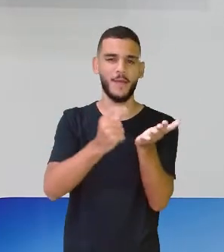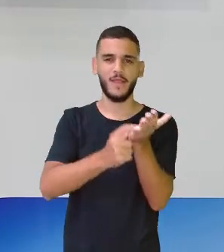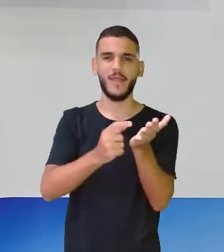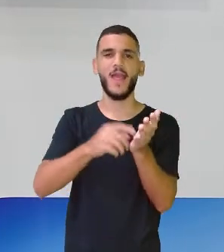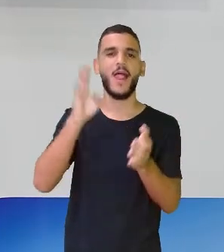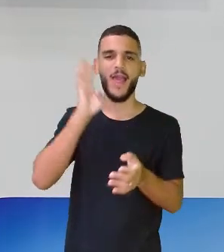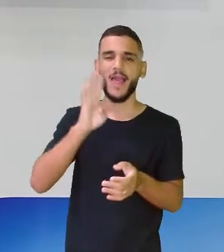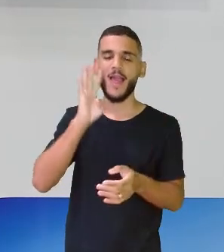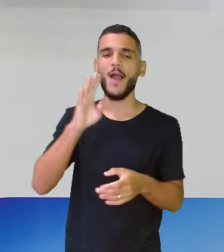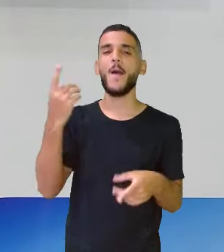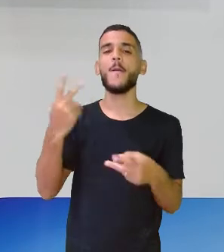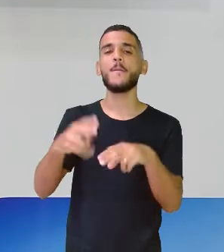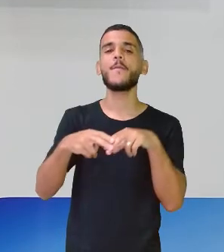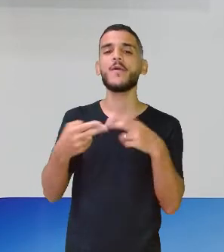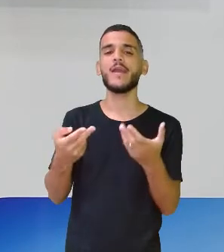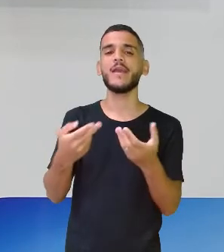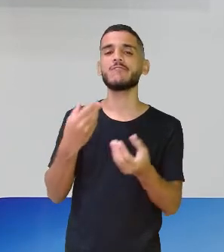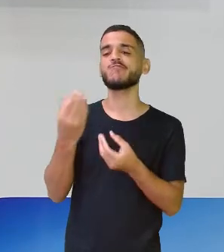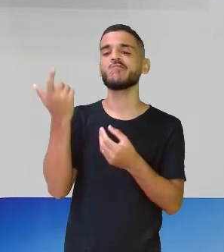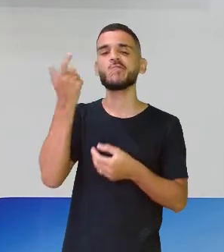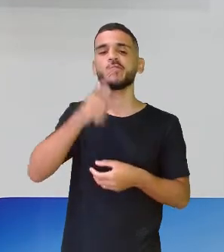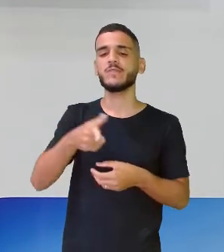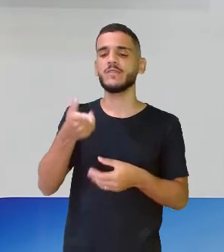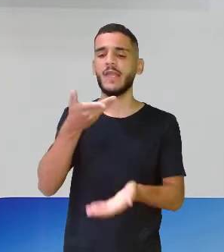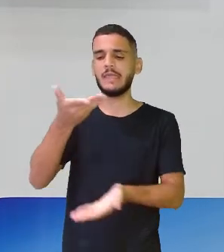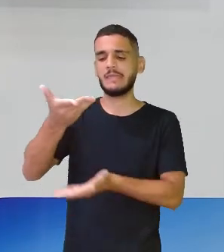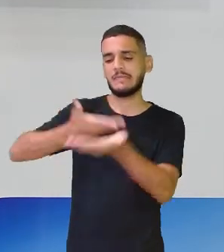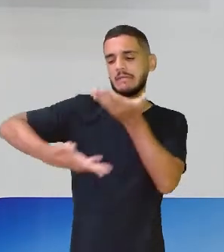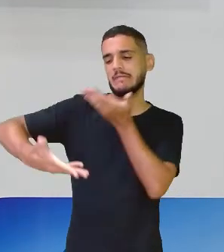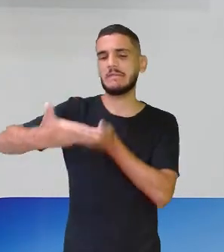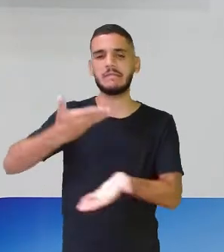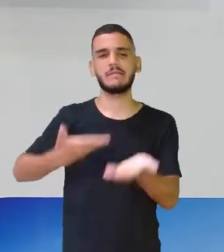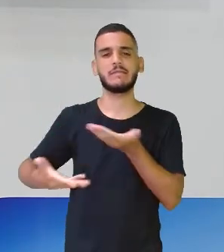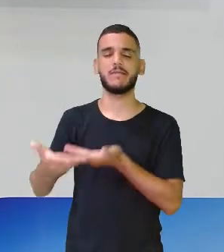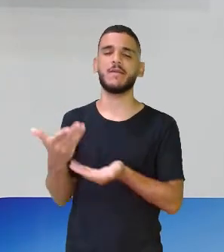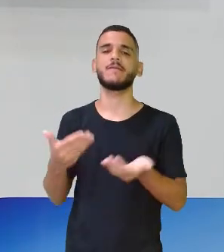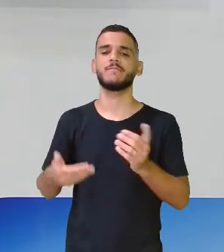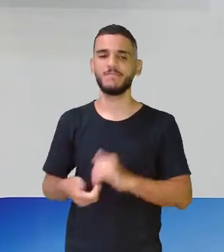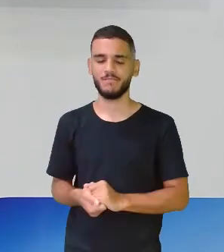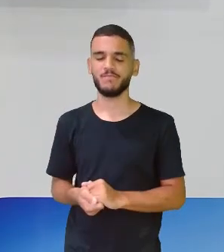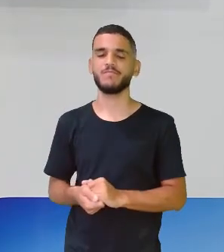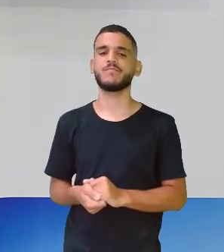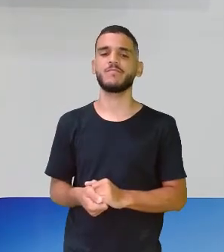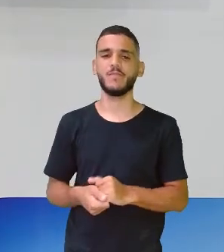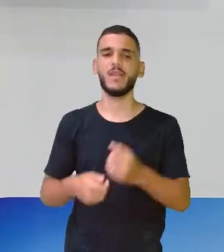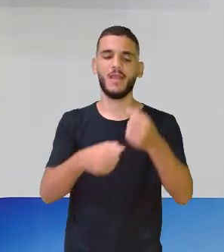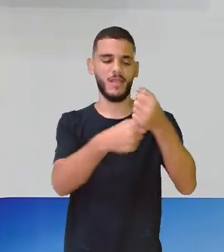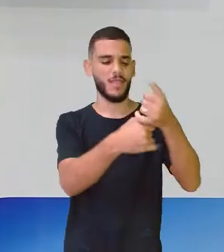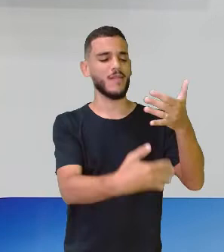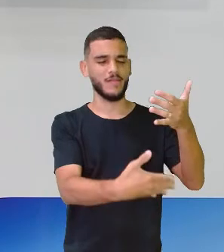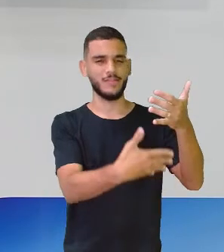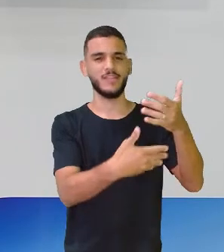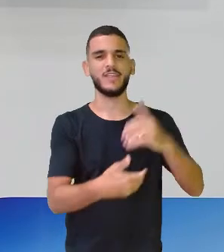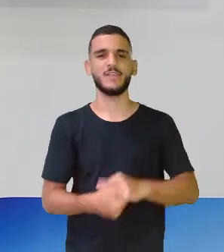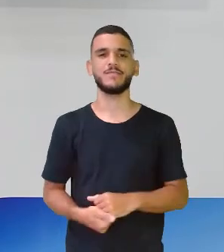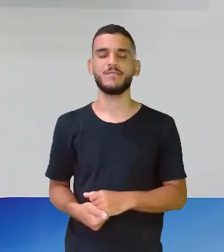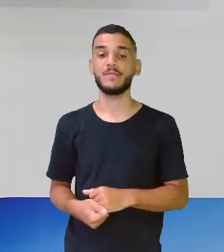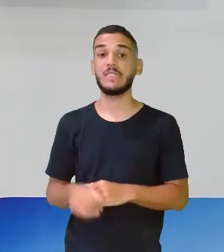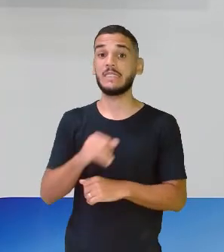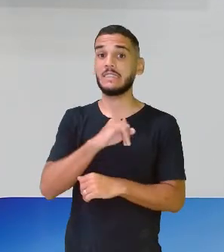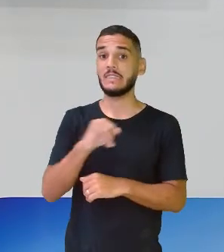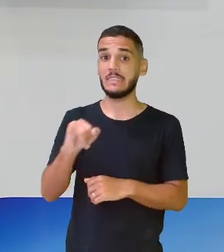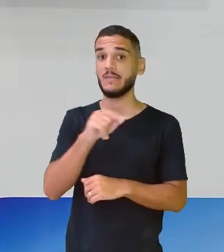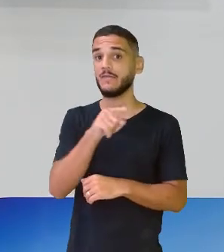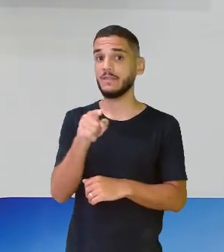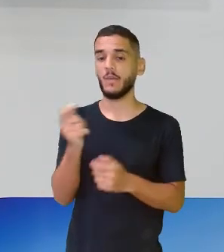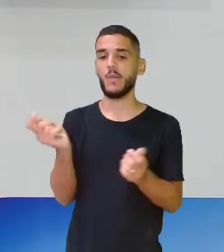quê? Porque você pode conversar com a gente, você pode aí participar pelo chat, tá? E se você não